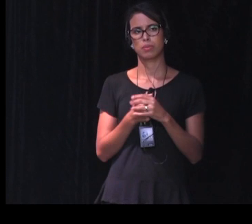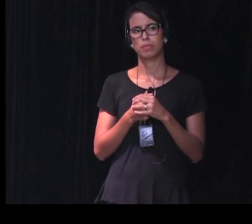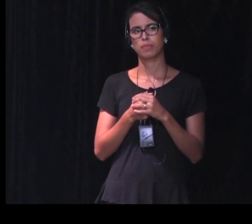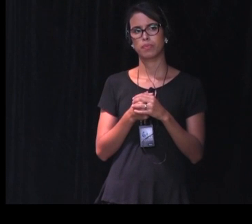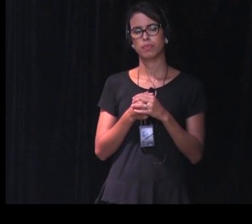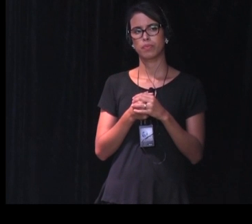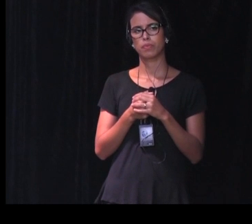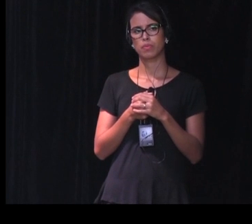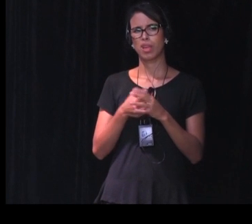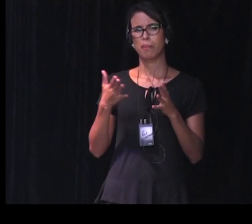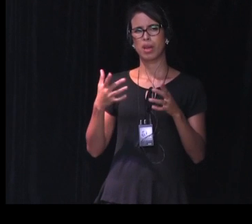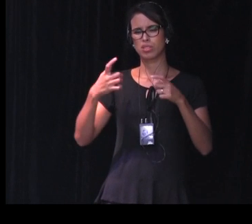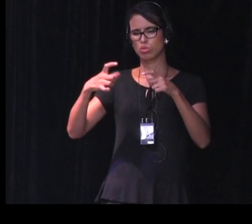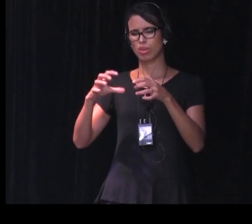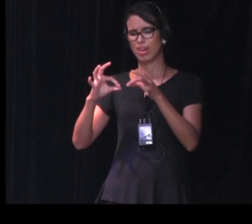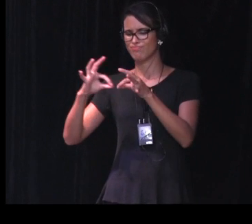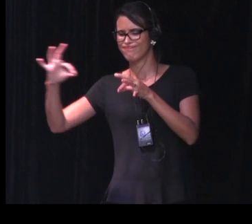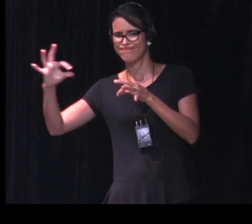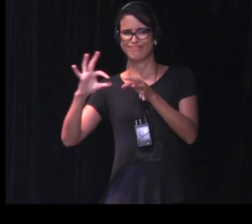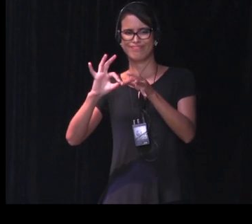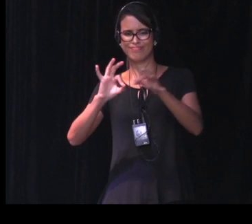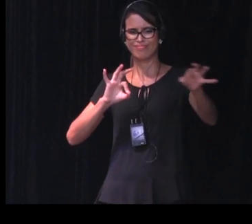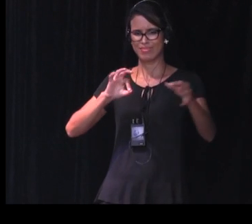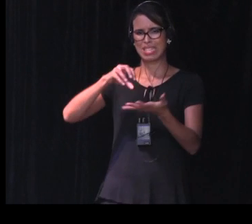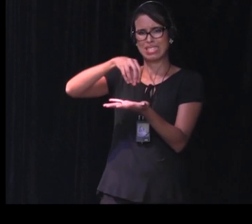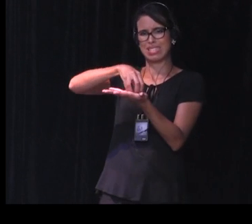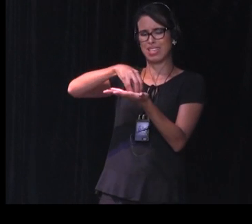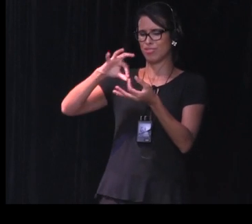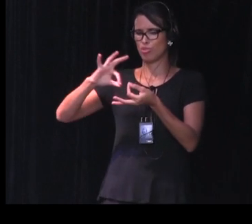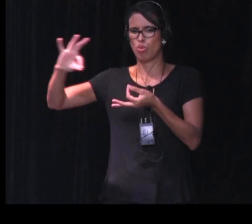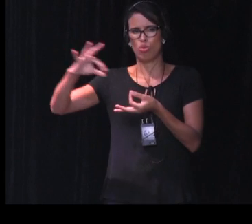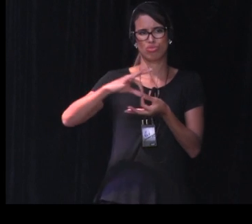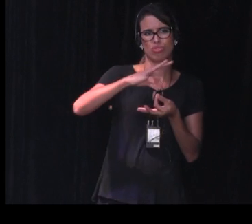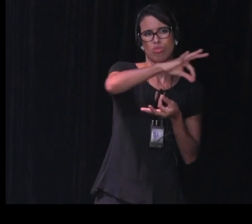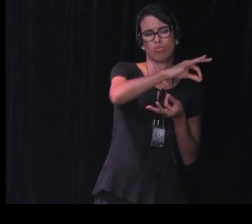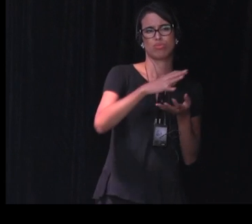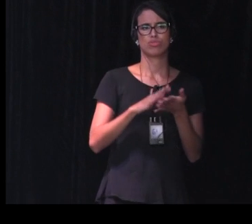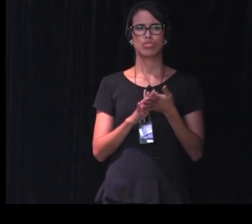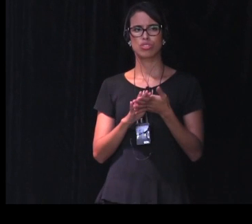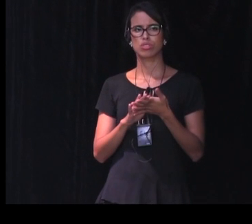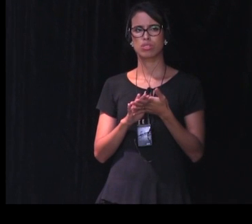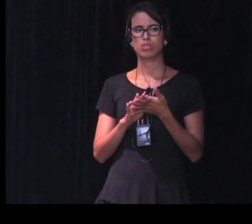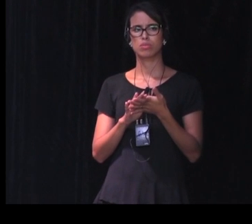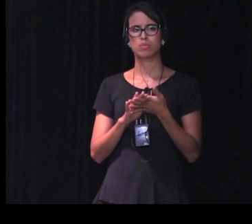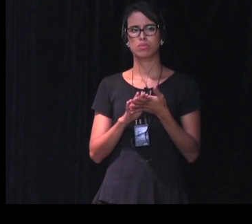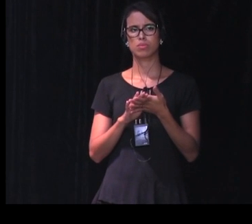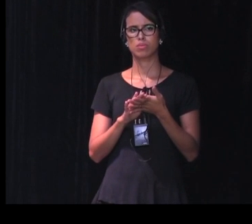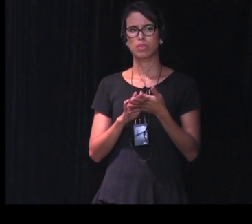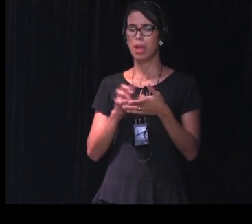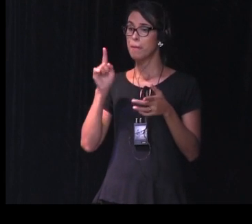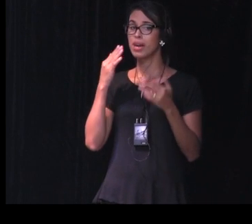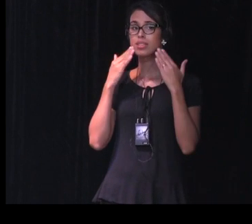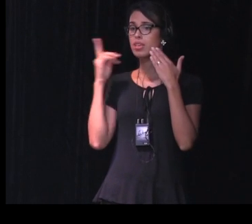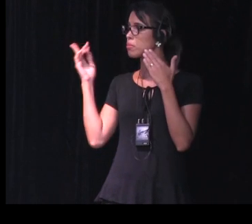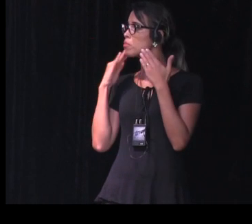é que essas propriedades estão tão afastadas do centro da cidade. Mas, então, o que tem a Quinta